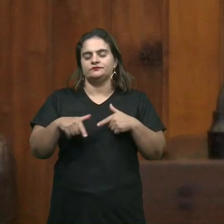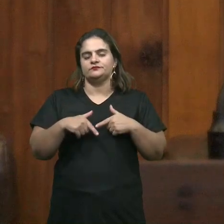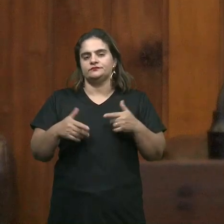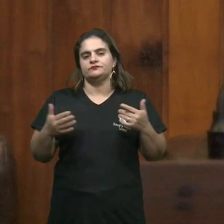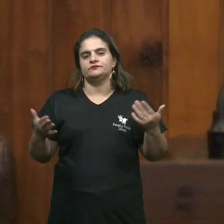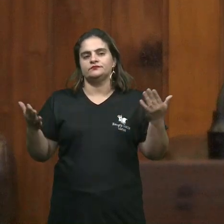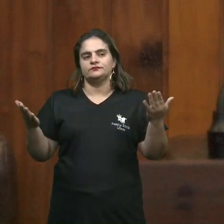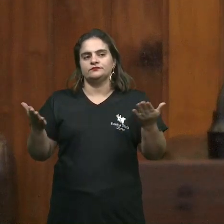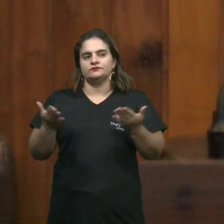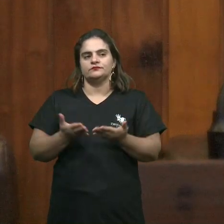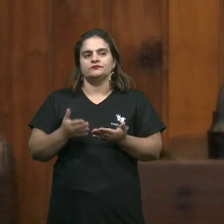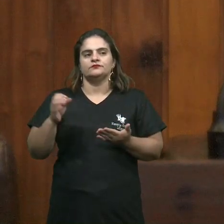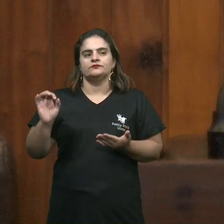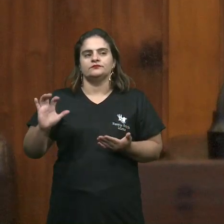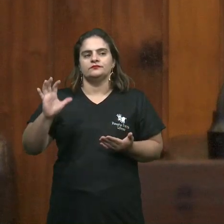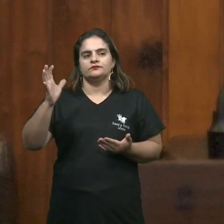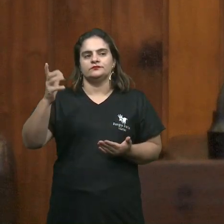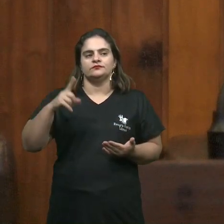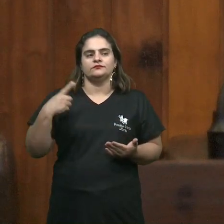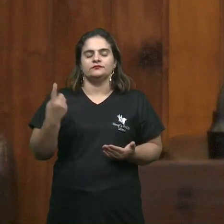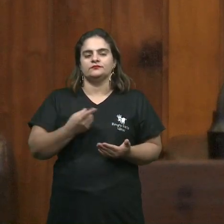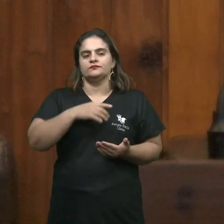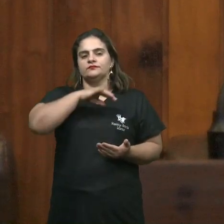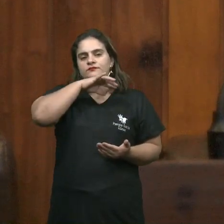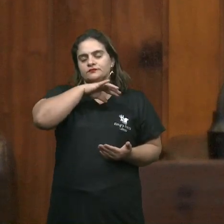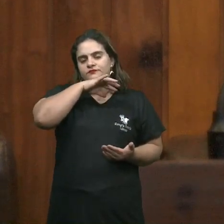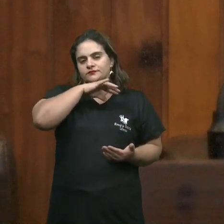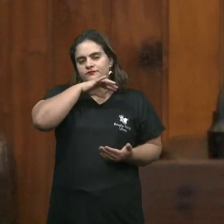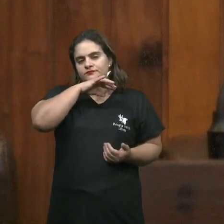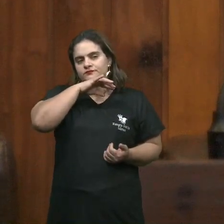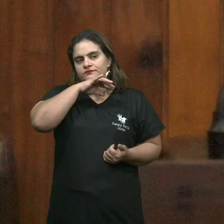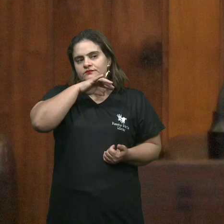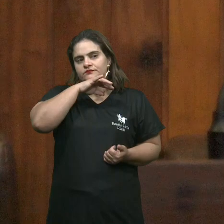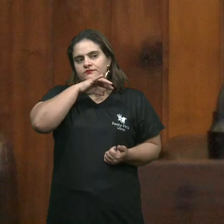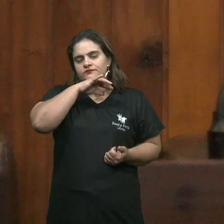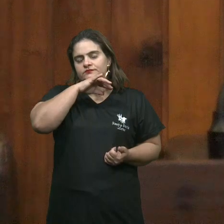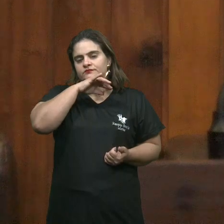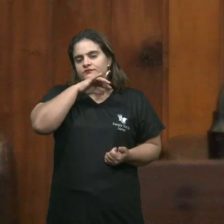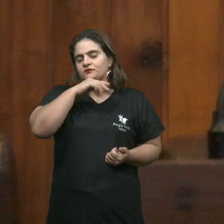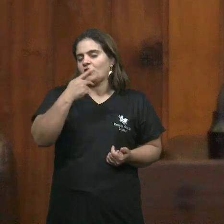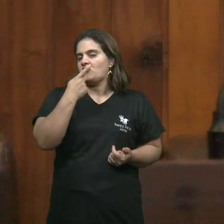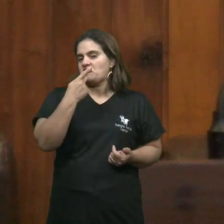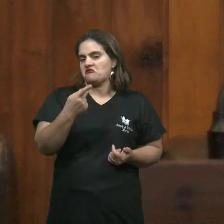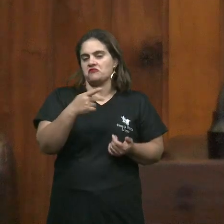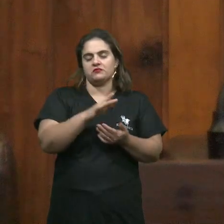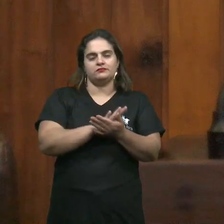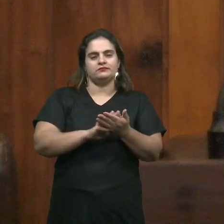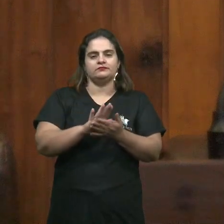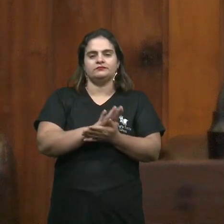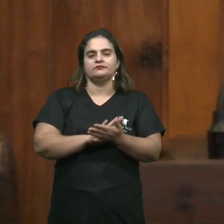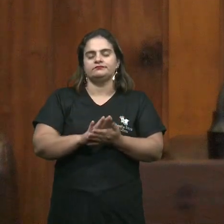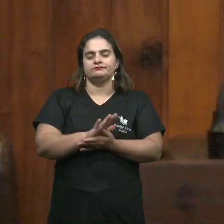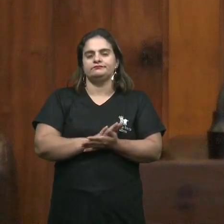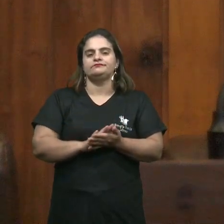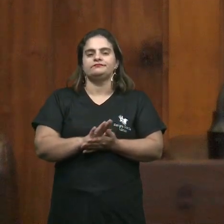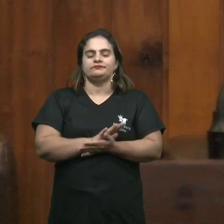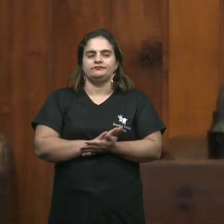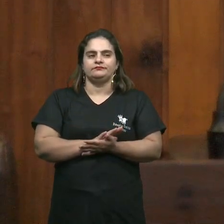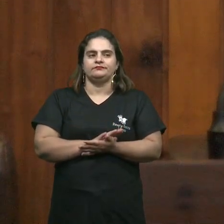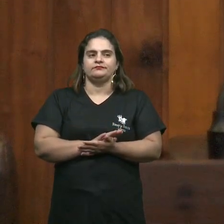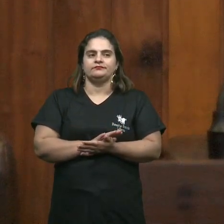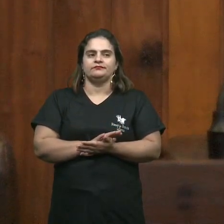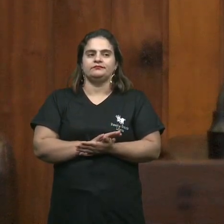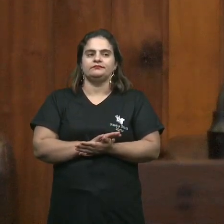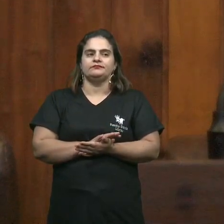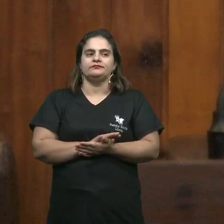deixando de serem feitas aos nossos animais, que não têm voz, que não têm vez. Só para